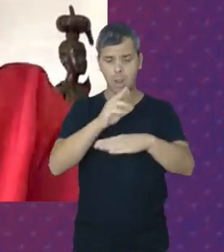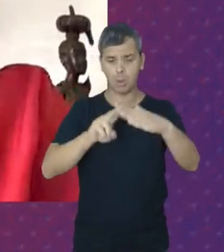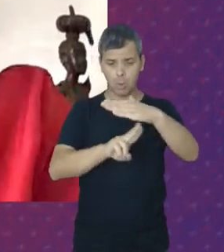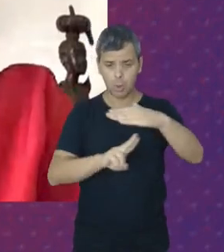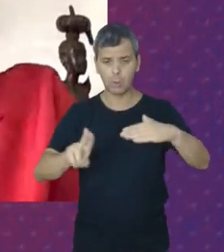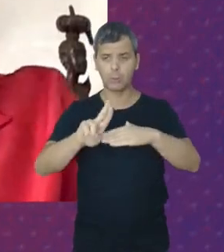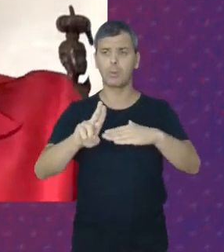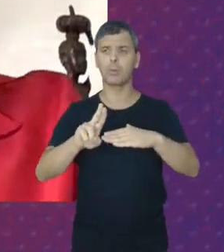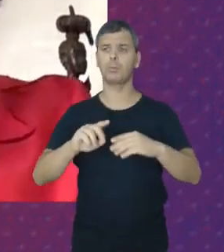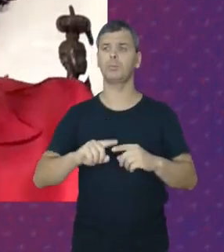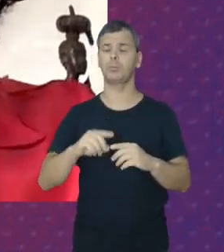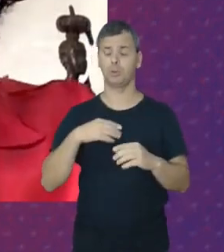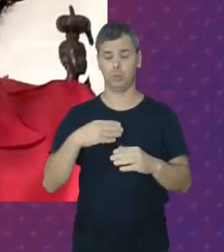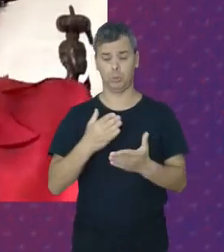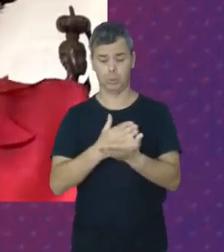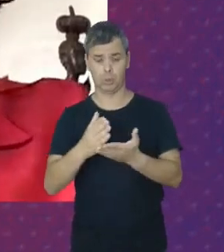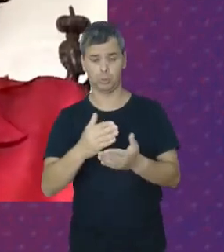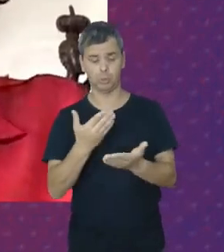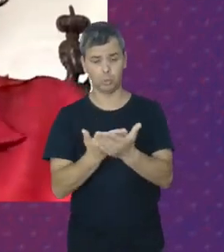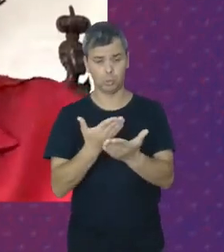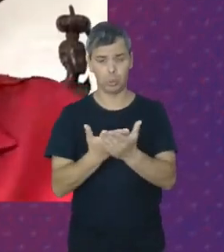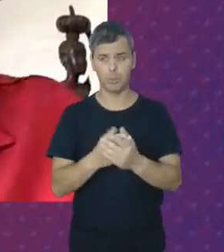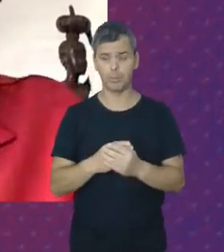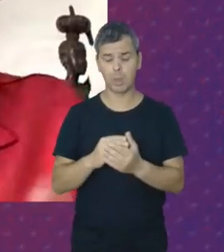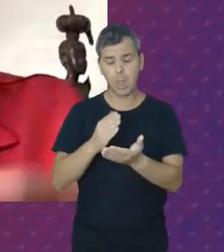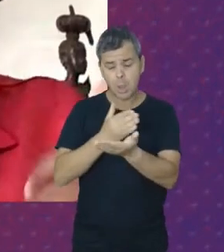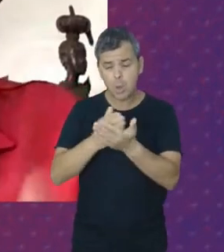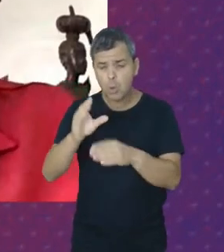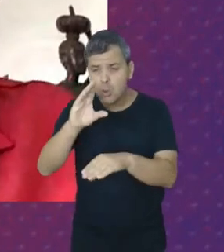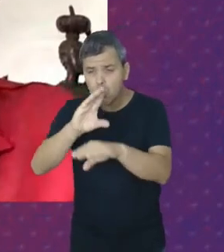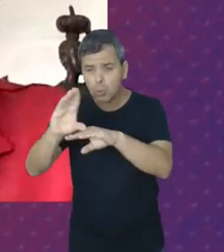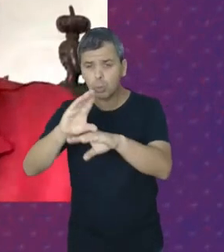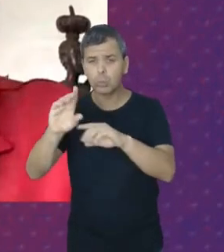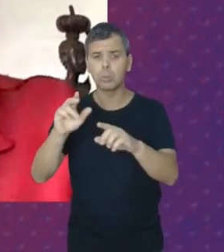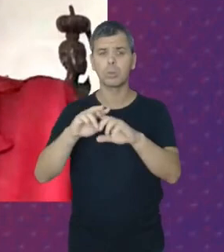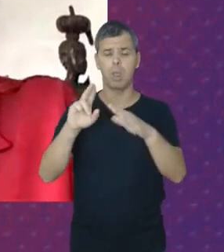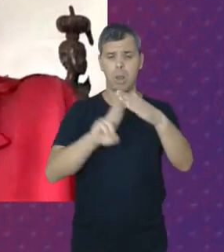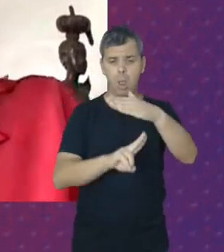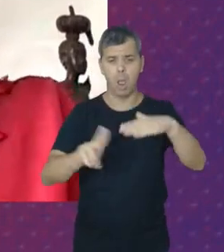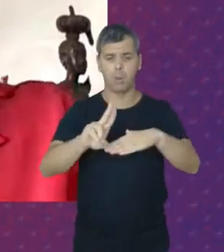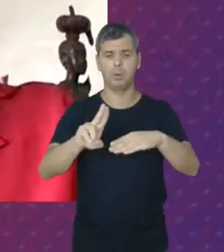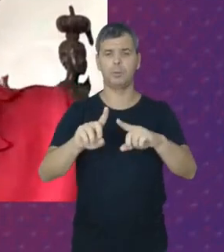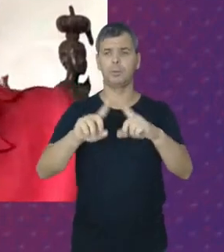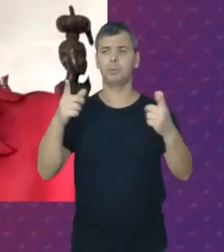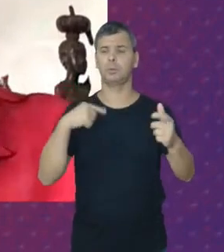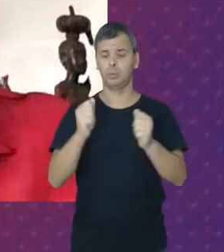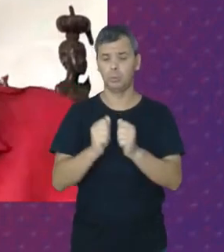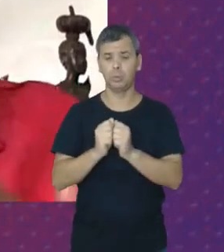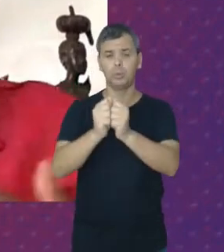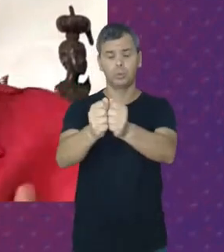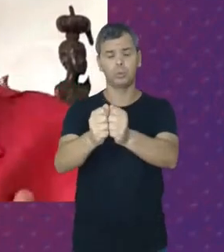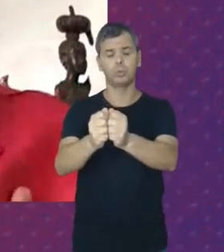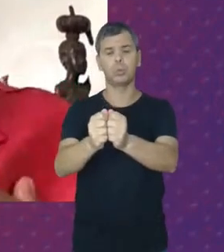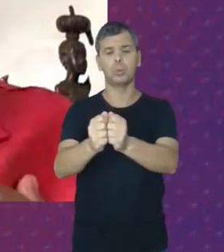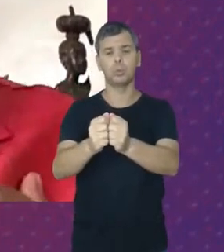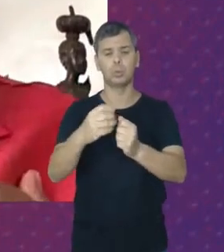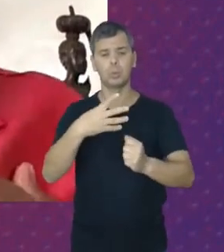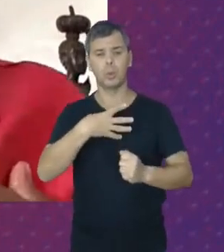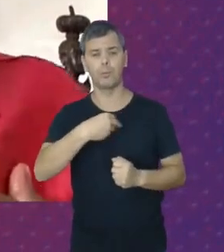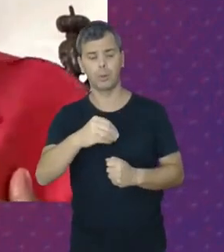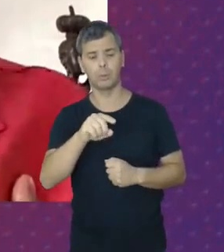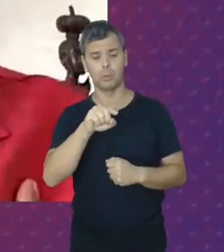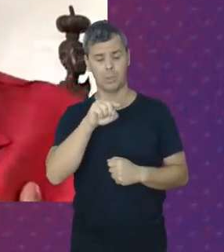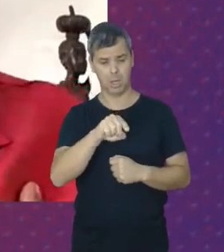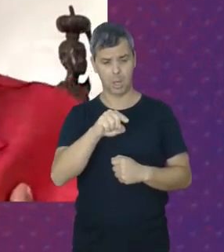tiveram Um novo estudo E algumas delas Também cursaram A universidade Junto com seus filhos Então isso